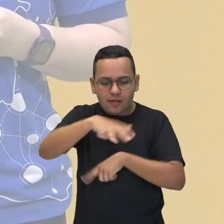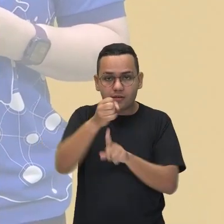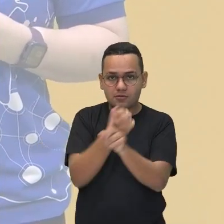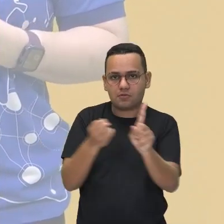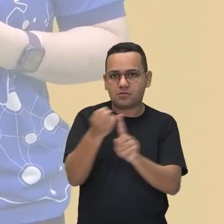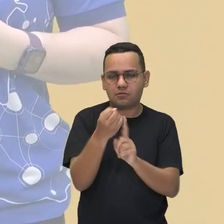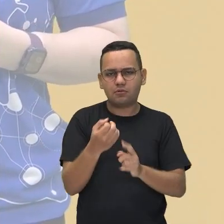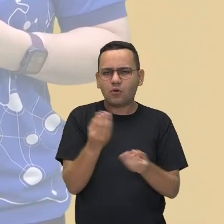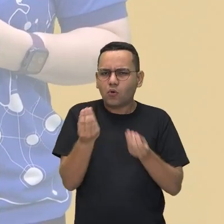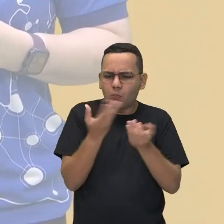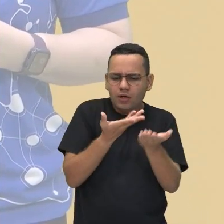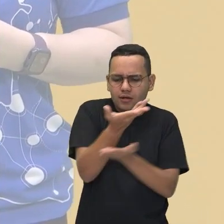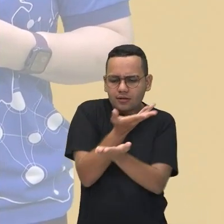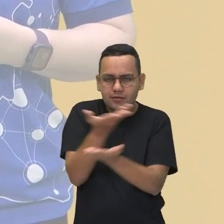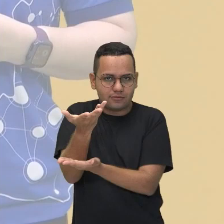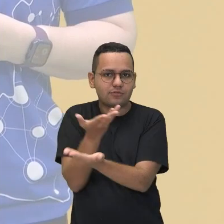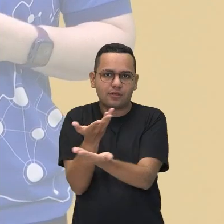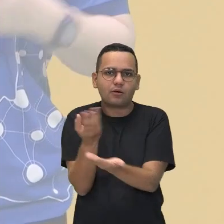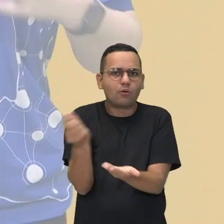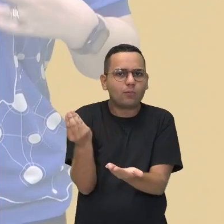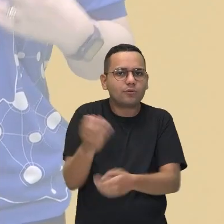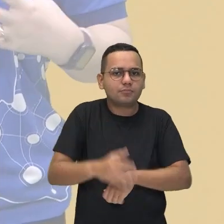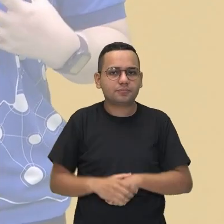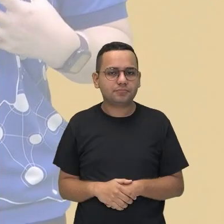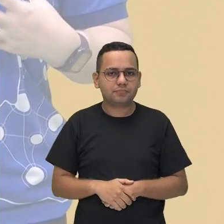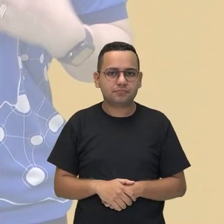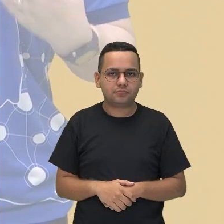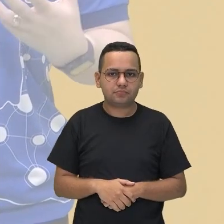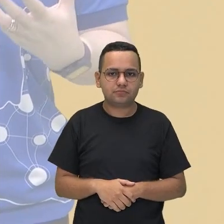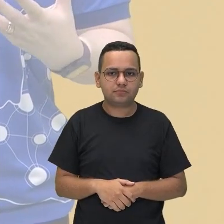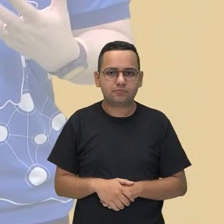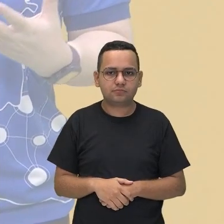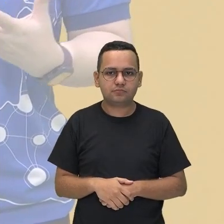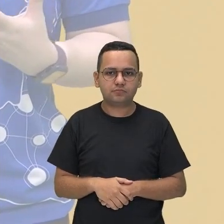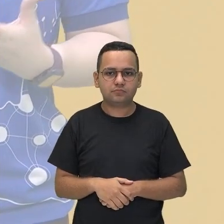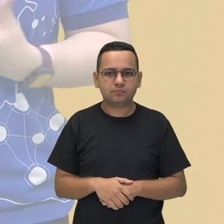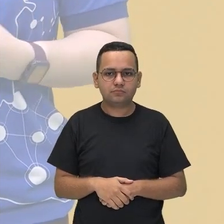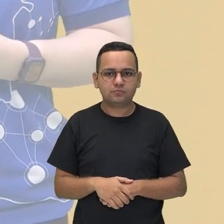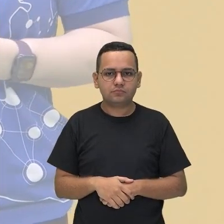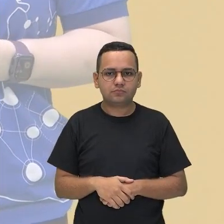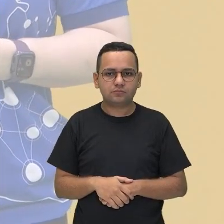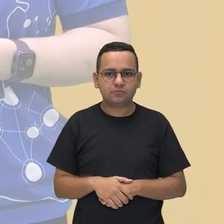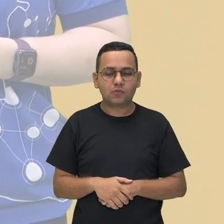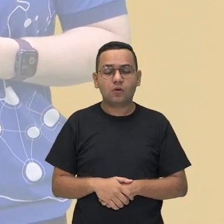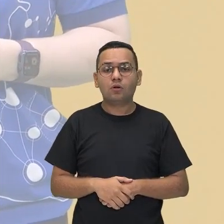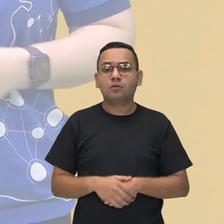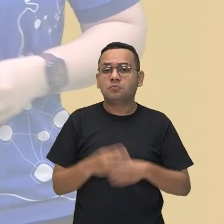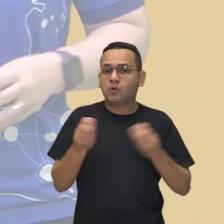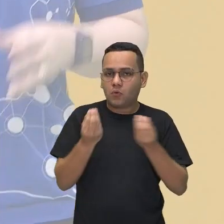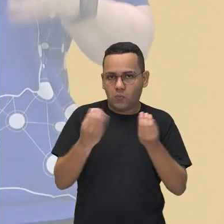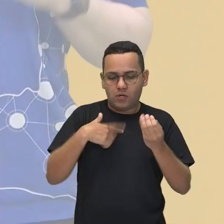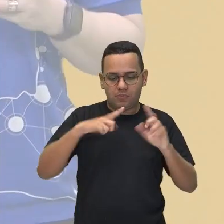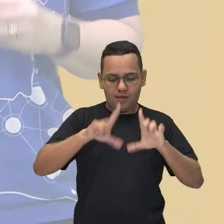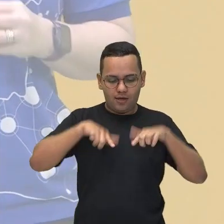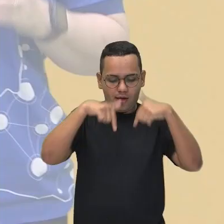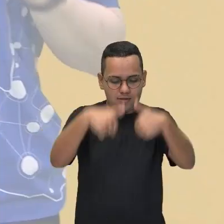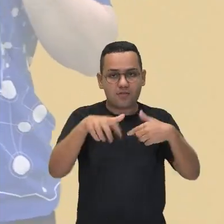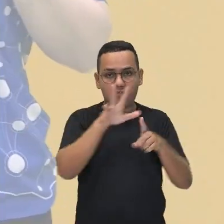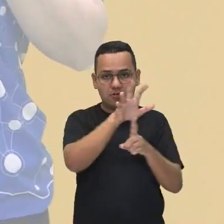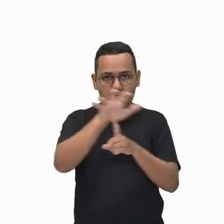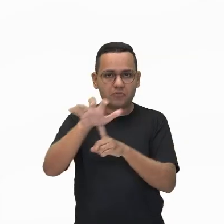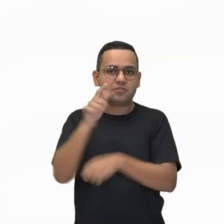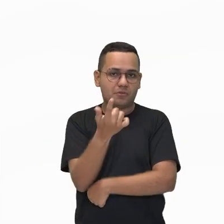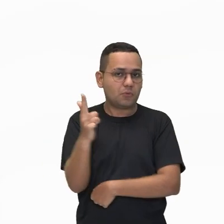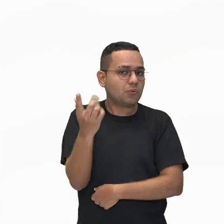falado muito de relacionamento interpessoal. Como a minha atividade vai interferir na vida do outro? É possível